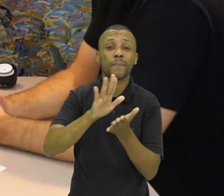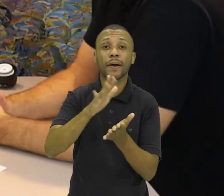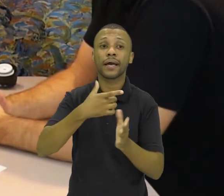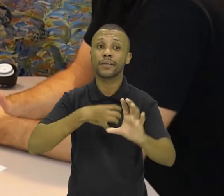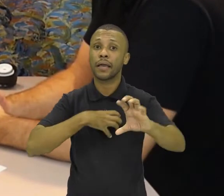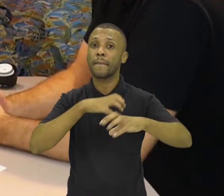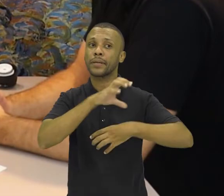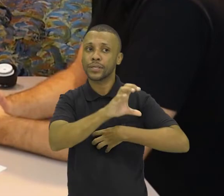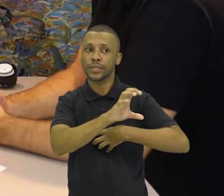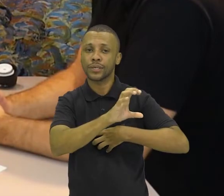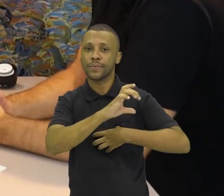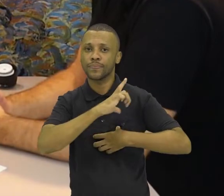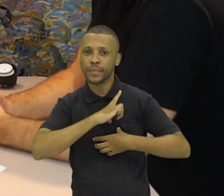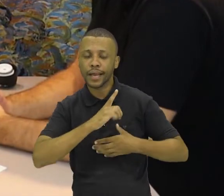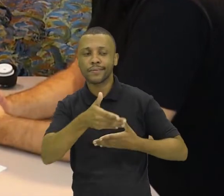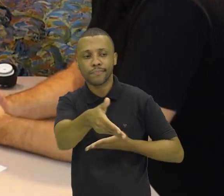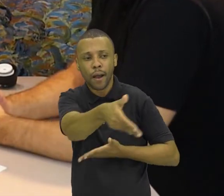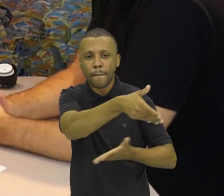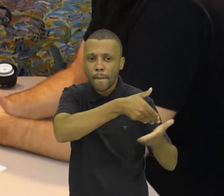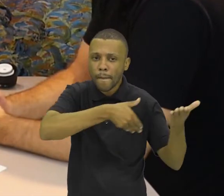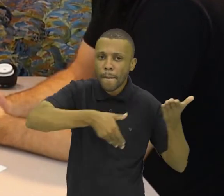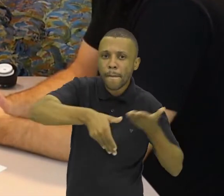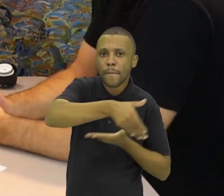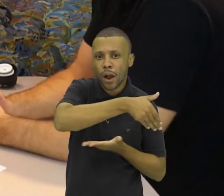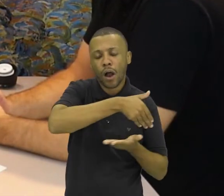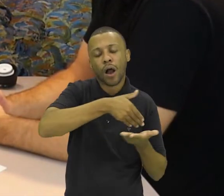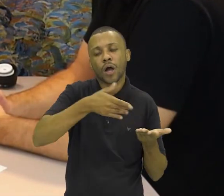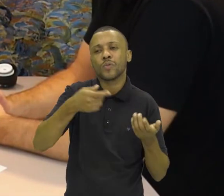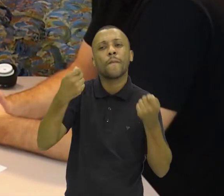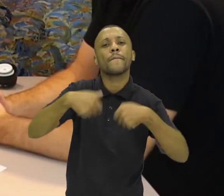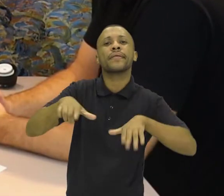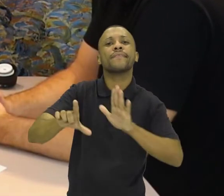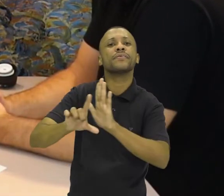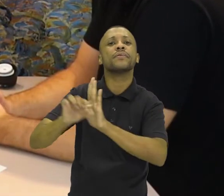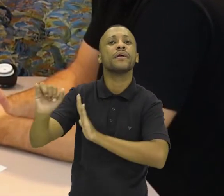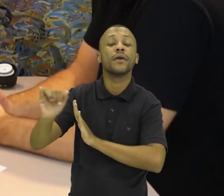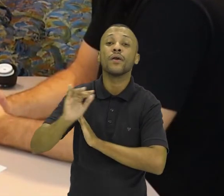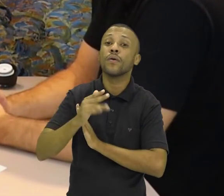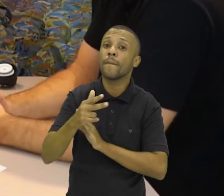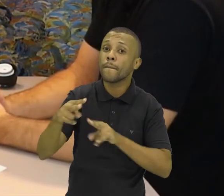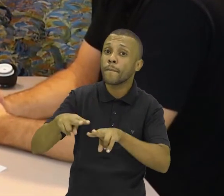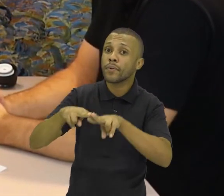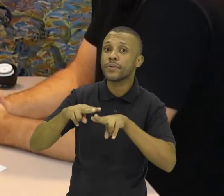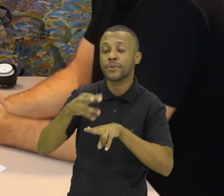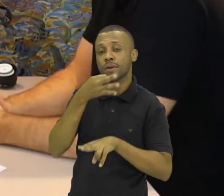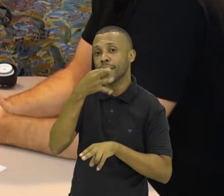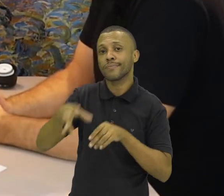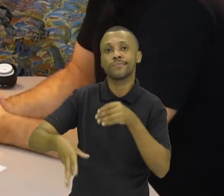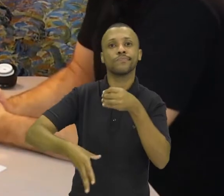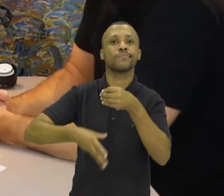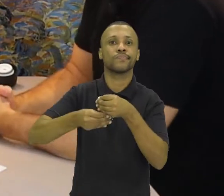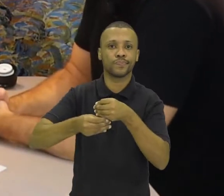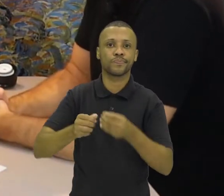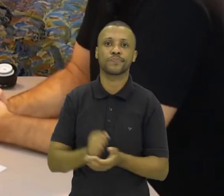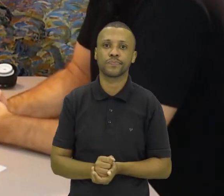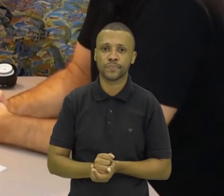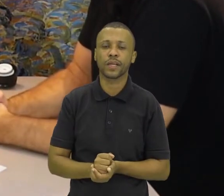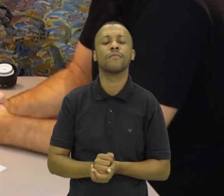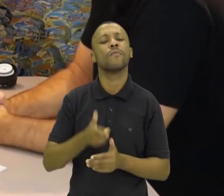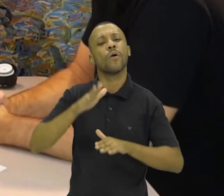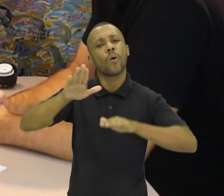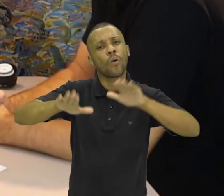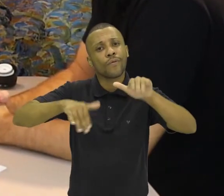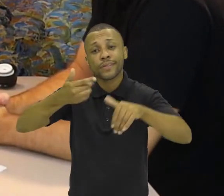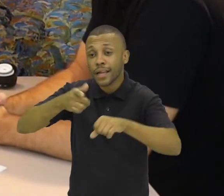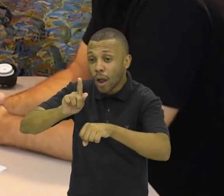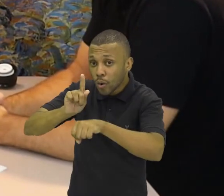há, que é o processo de empatia, saber se colocar no lugar do outro. Por isso essa sugestão aos gestores, aí gente, vamos pegar a cadeira de roda e circular uma vez por